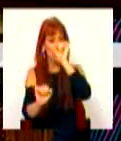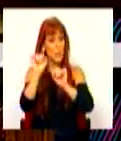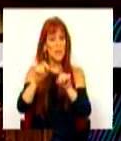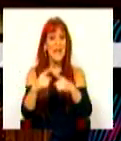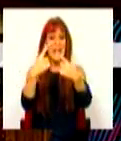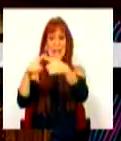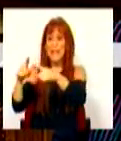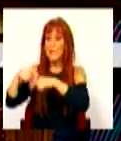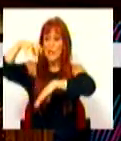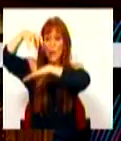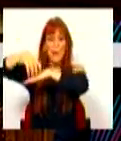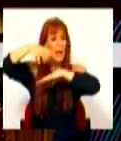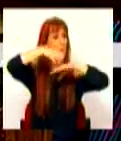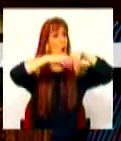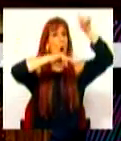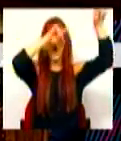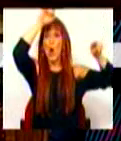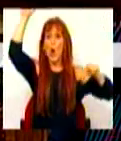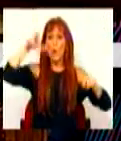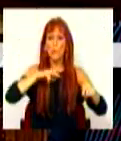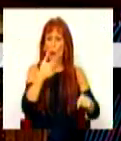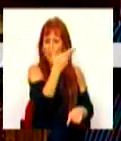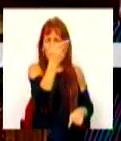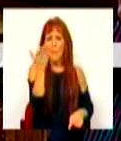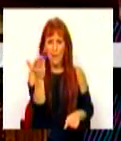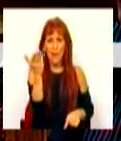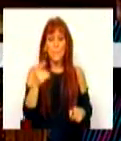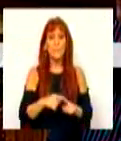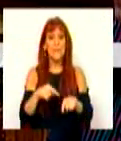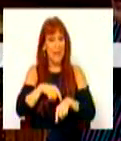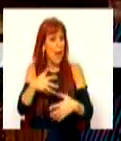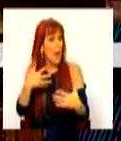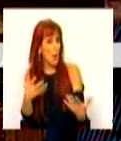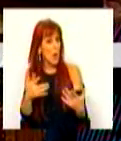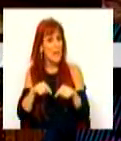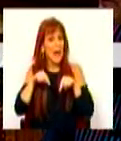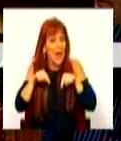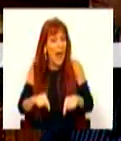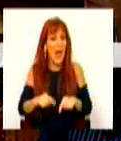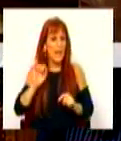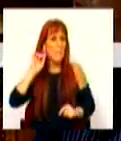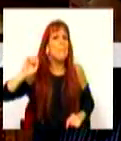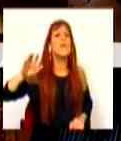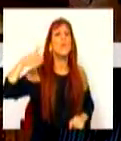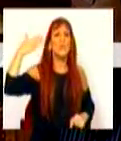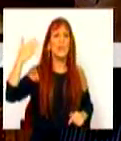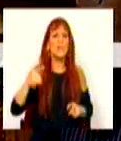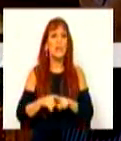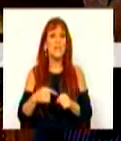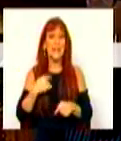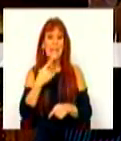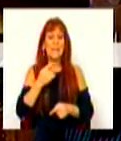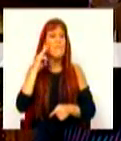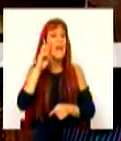os diferentes equipamentos espalhados pelo território nacional. Neste momento, é essa a prioridade: identificar